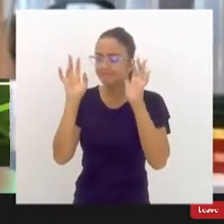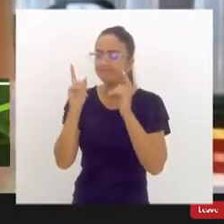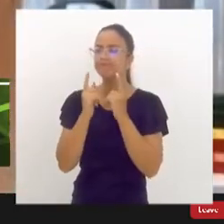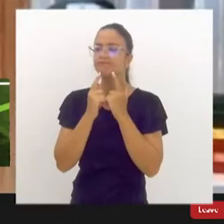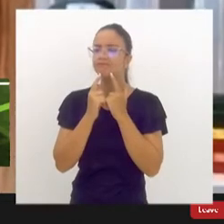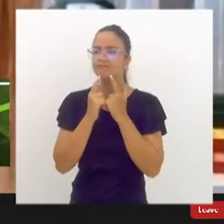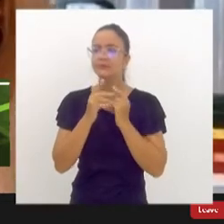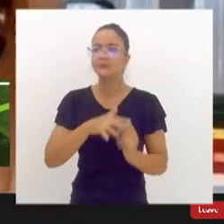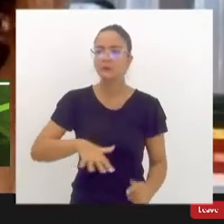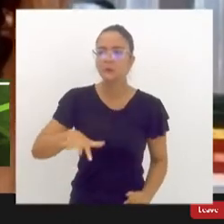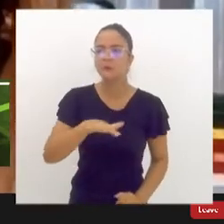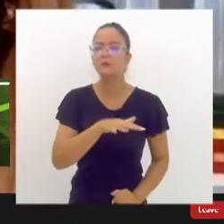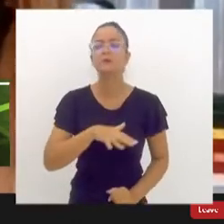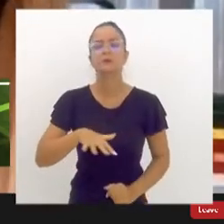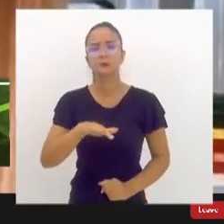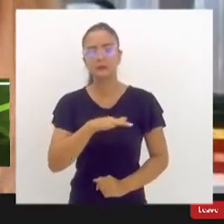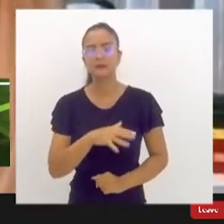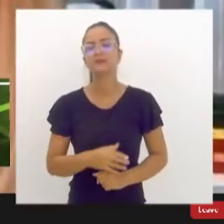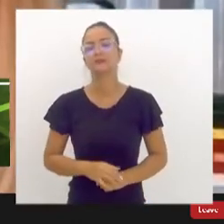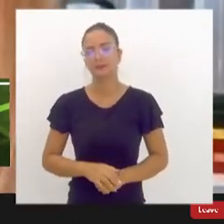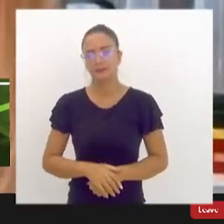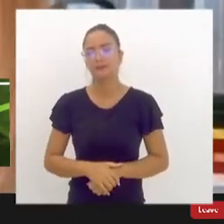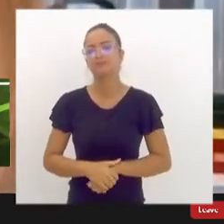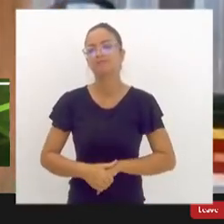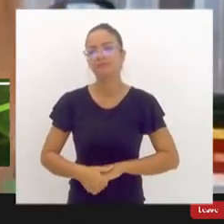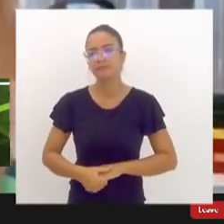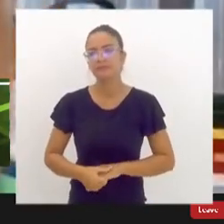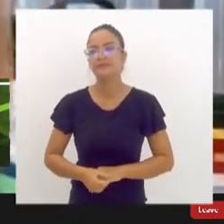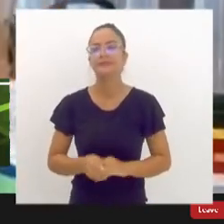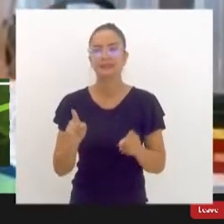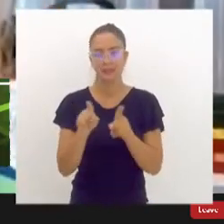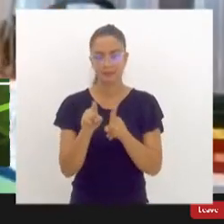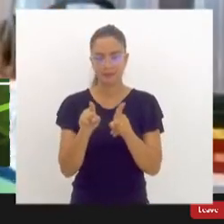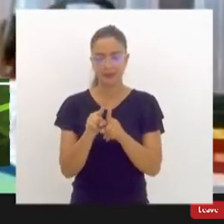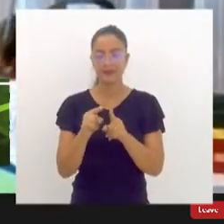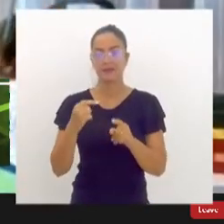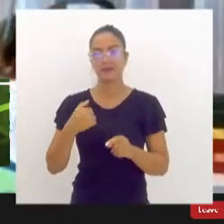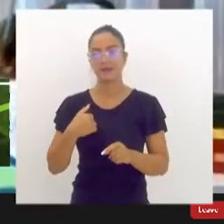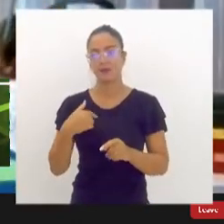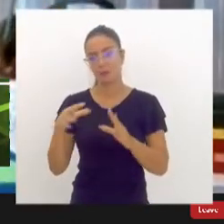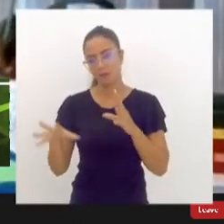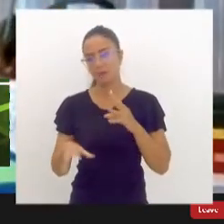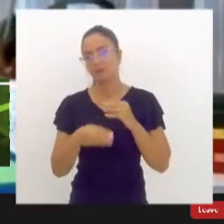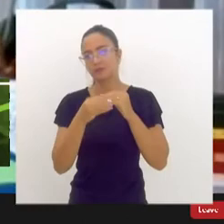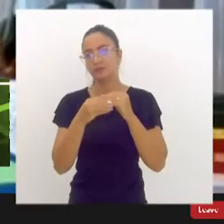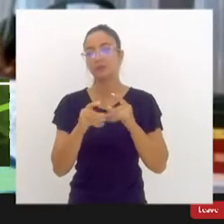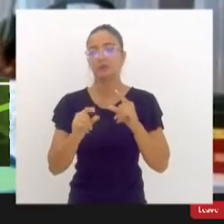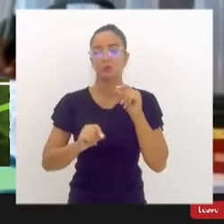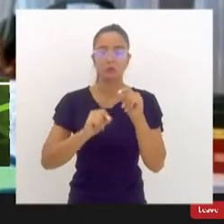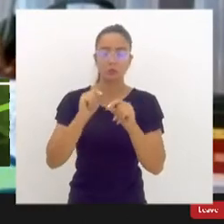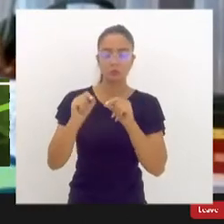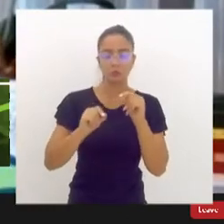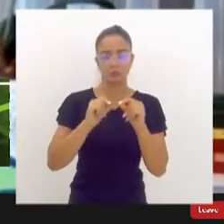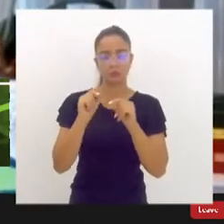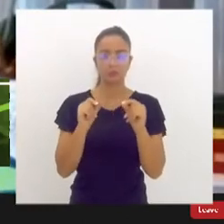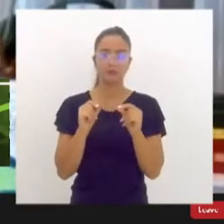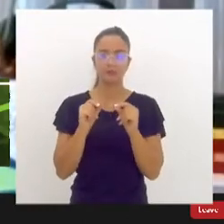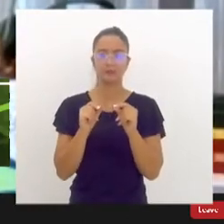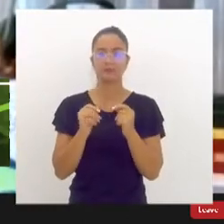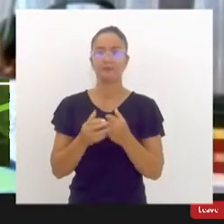situações e realidades. E, por fim, eu gostaria também de destacar que é muito na